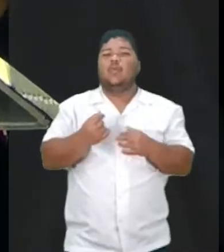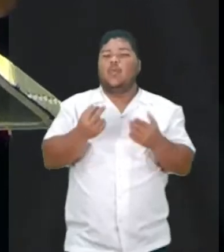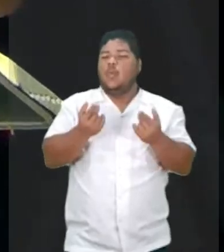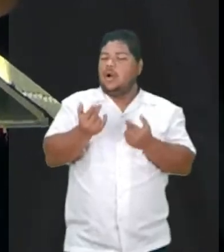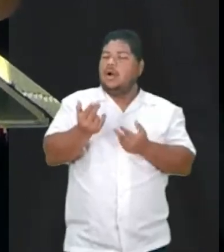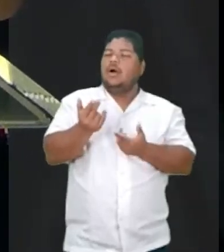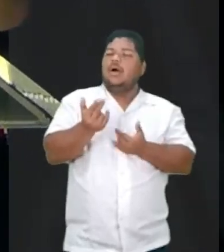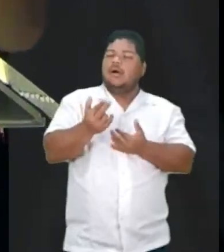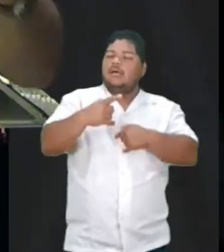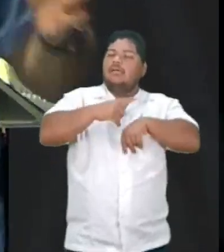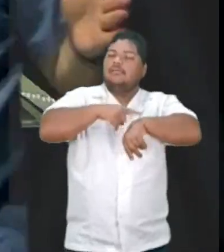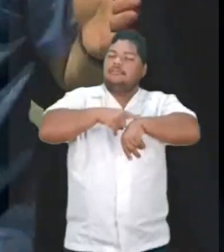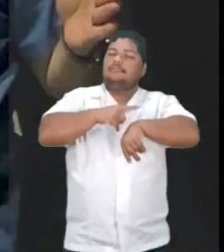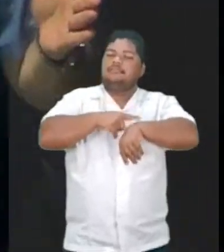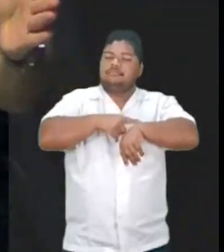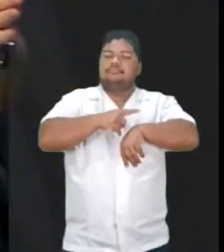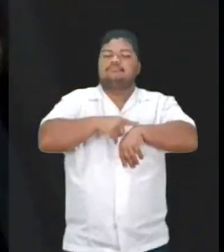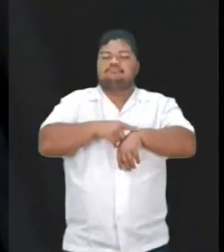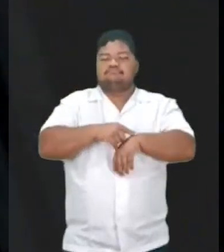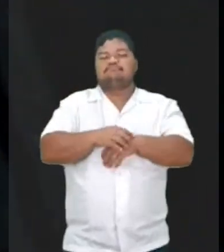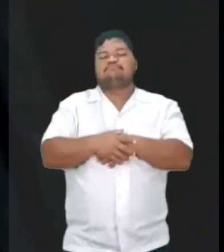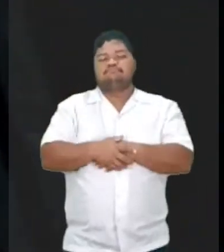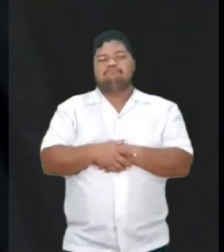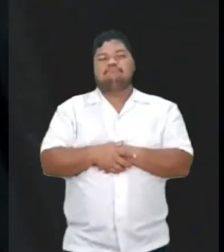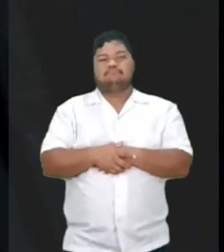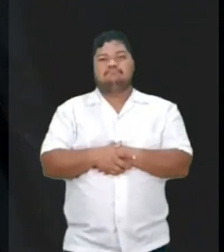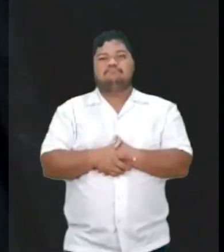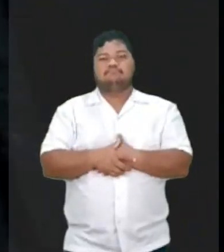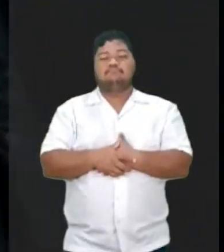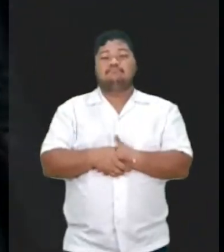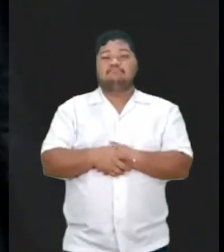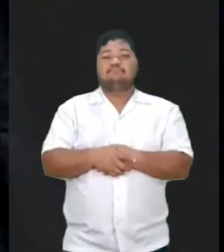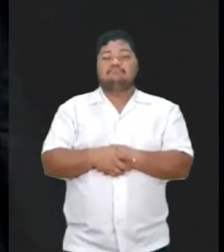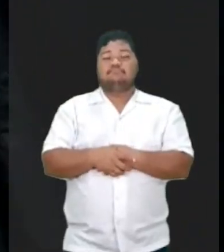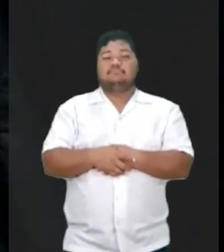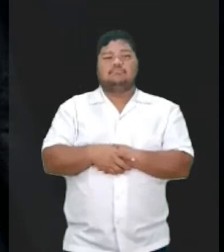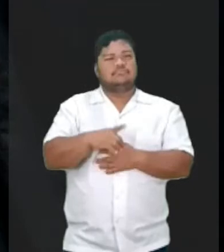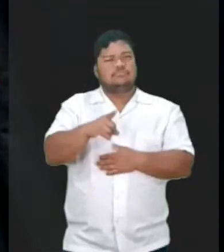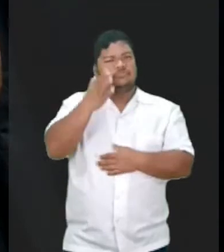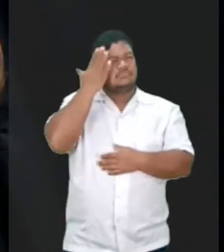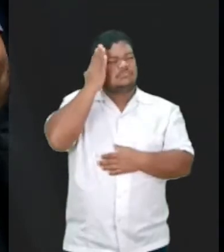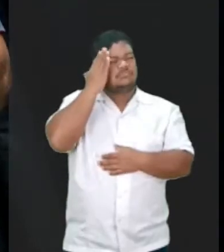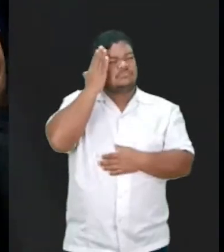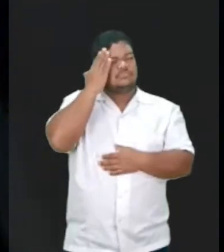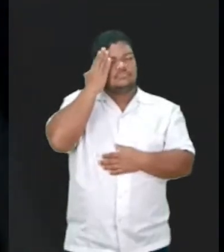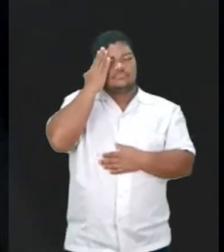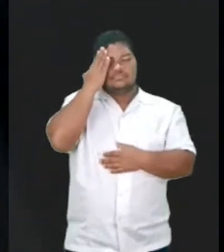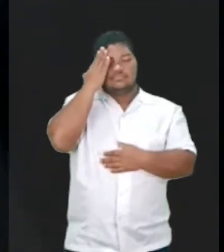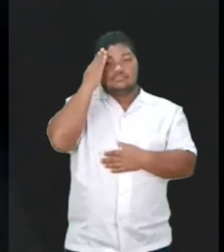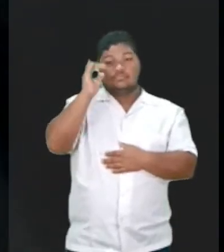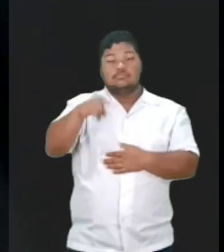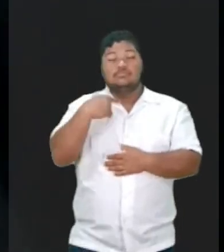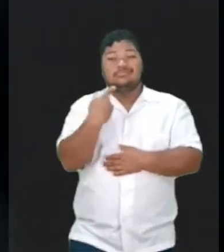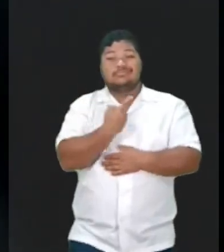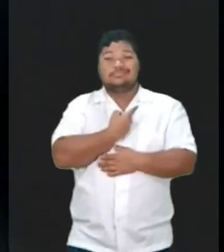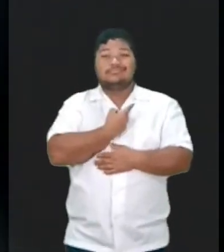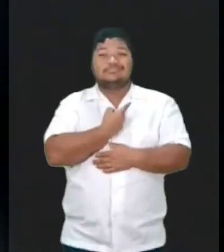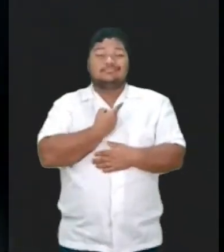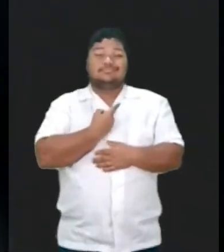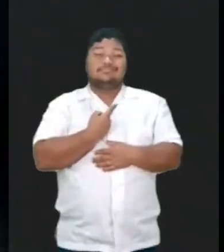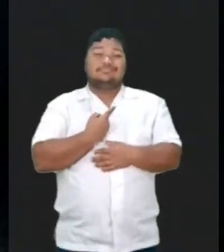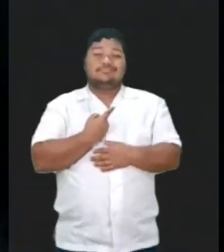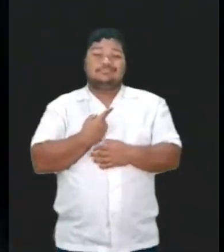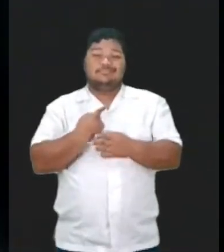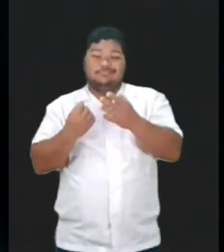a 6.500 anos. Sabe por quê? Nós somos resultados de